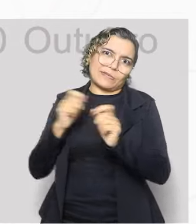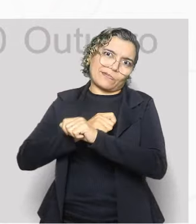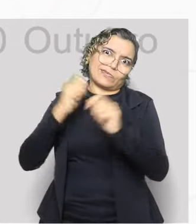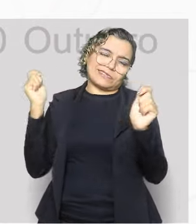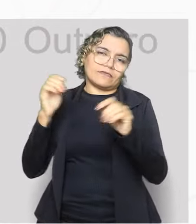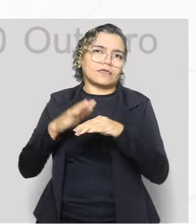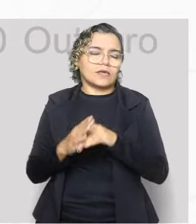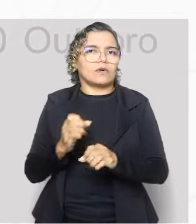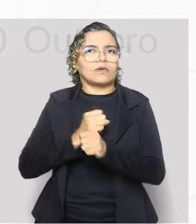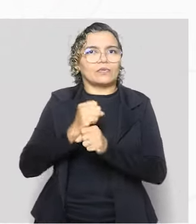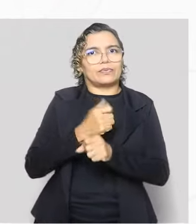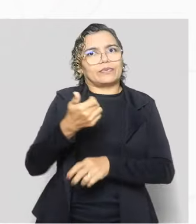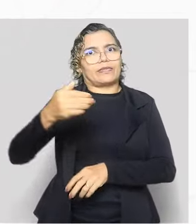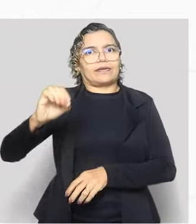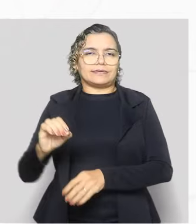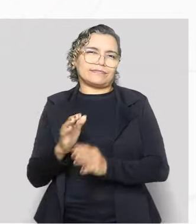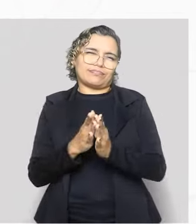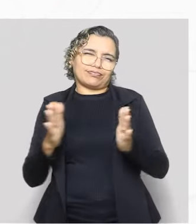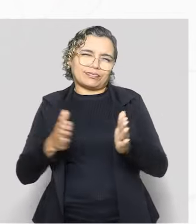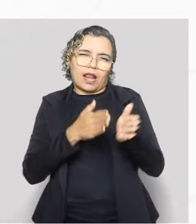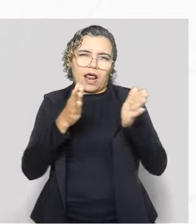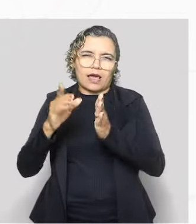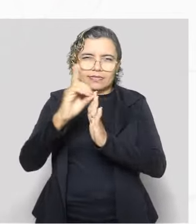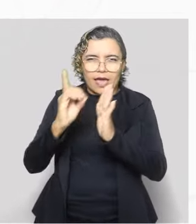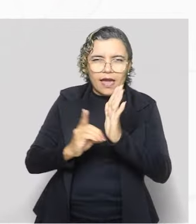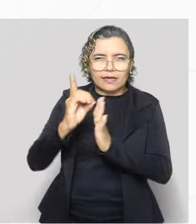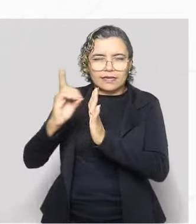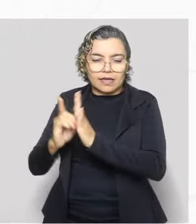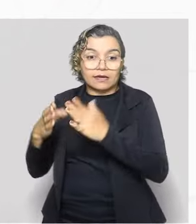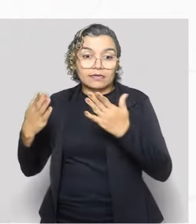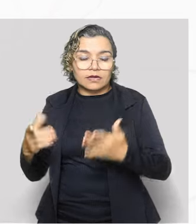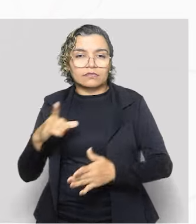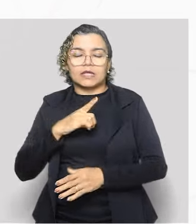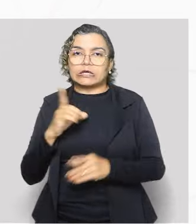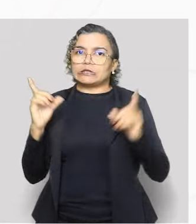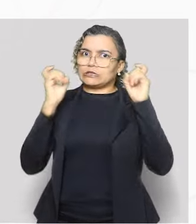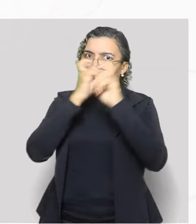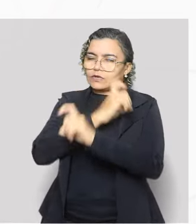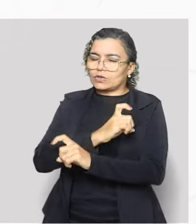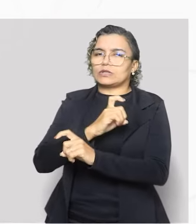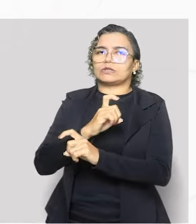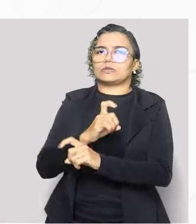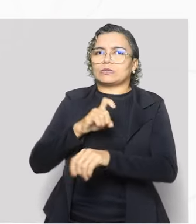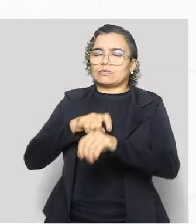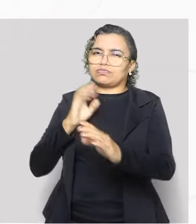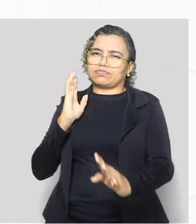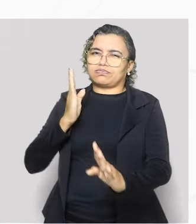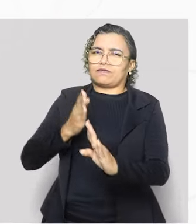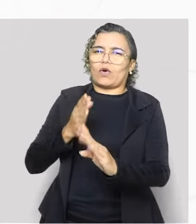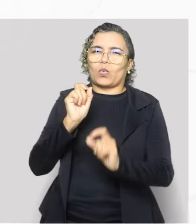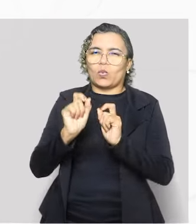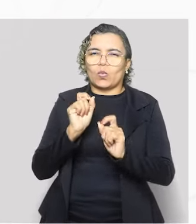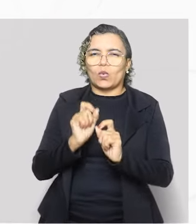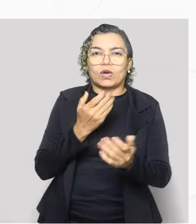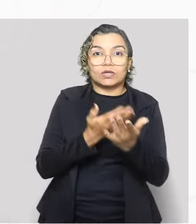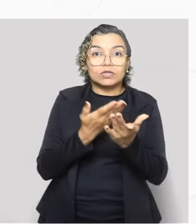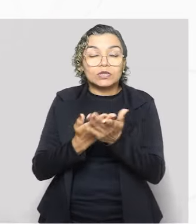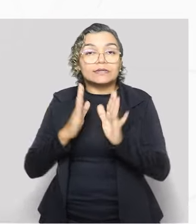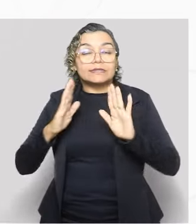dezenas de anos há muita polêmica em torno das conclusões do estudo para refutar essas conclusões